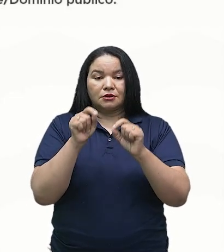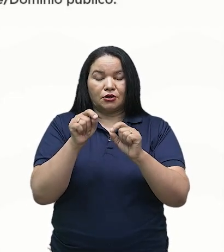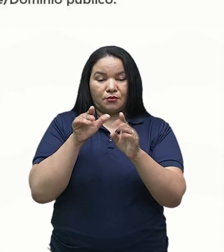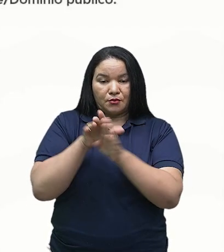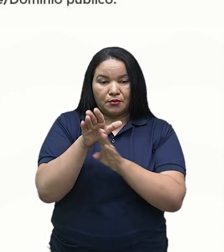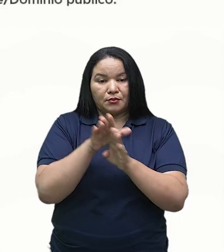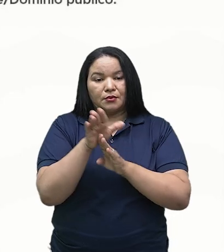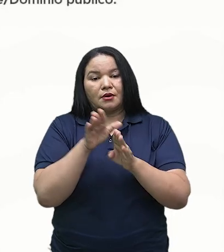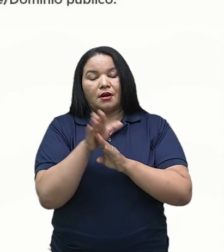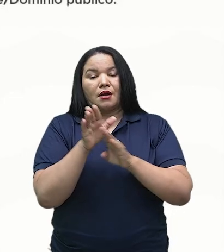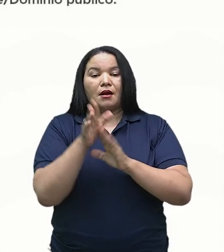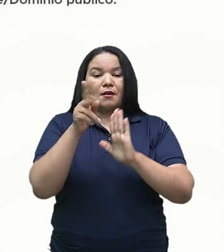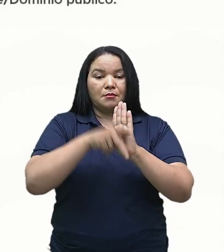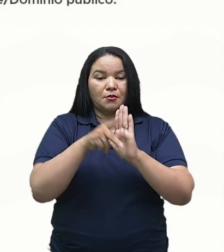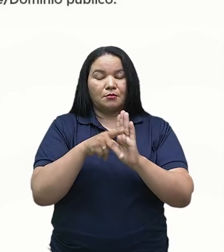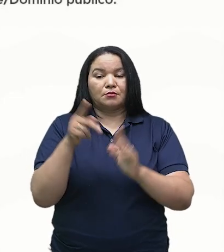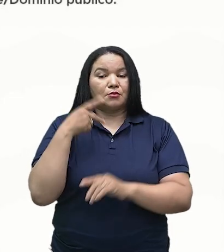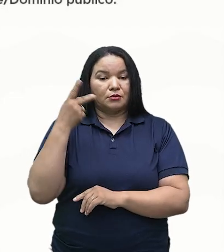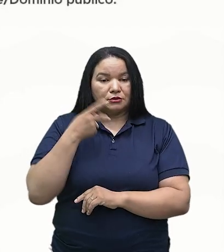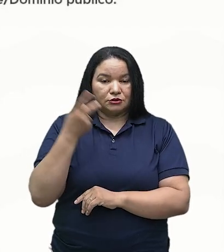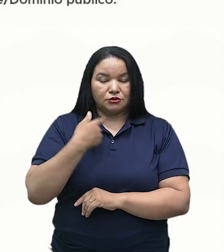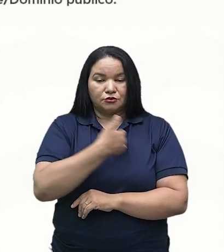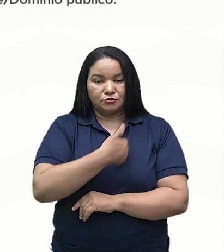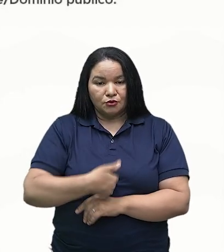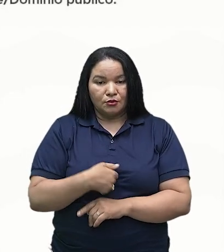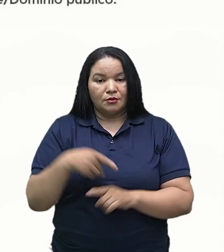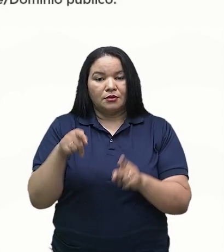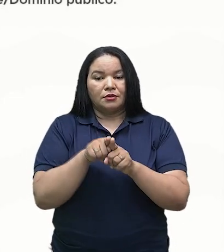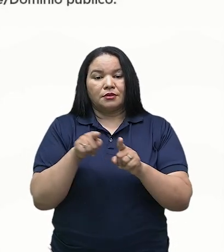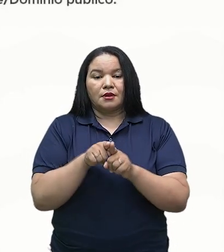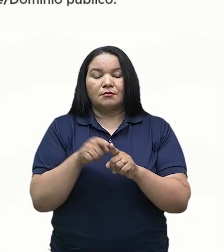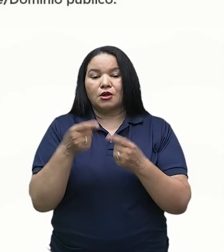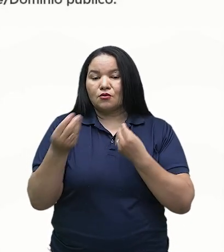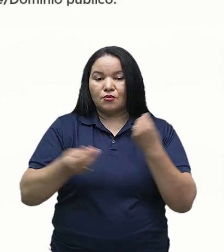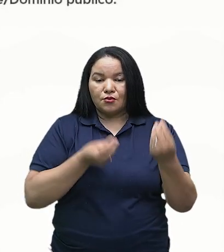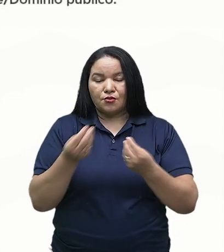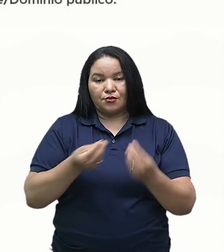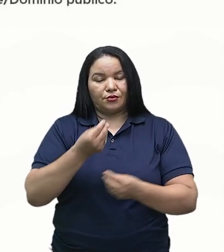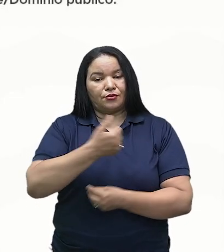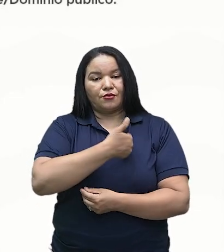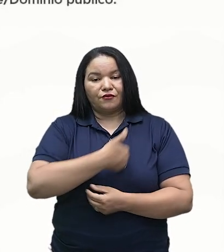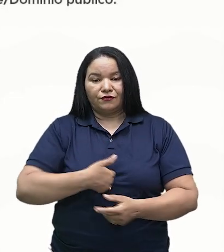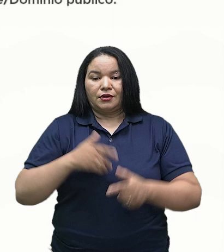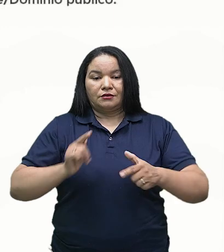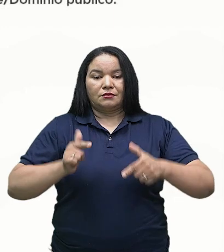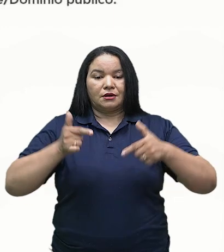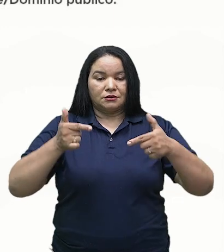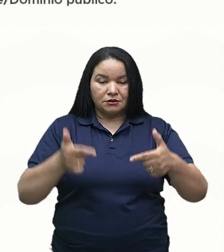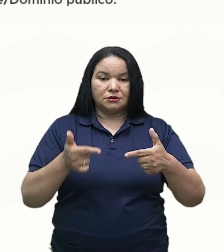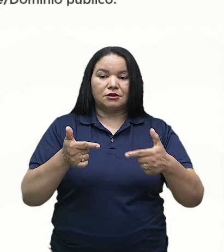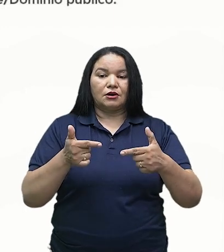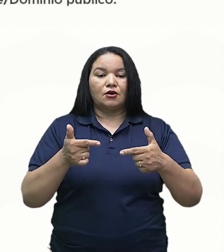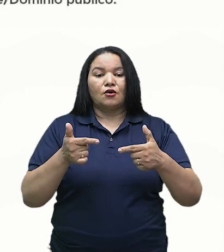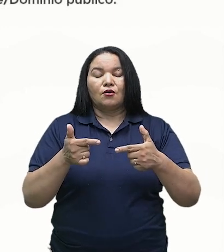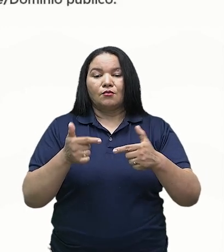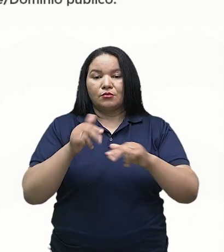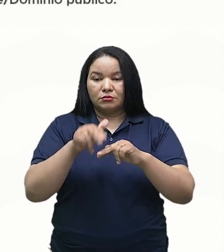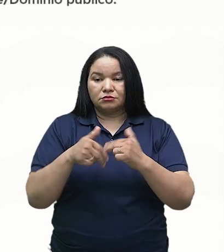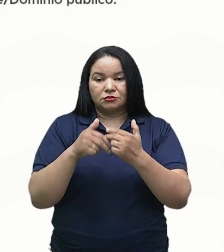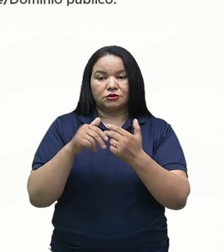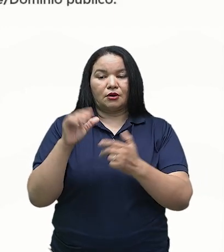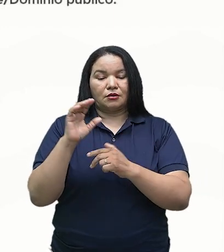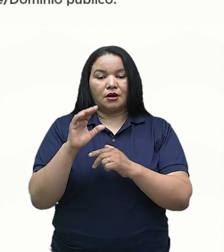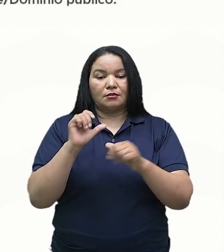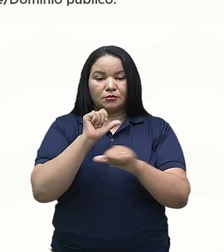o quê? Políticas públicas, ou seja, como o governo ele deve, né, agir frente a essas mudanças climáticas e